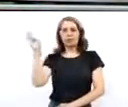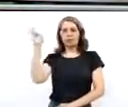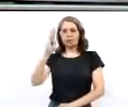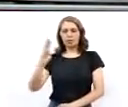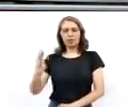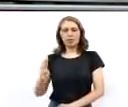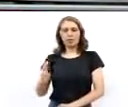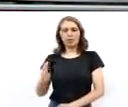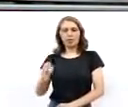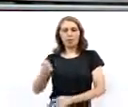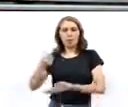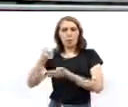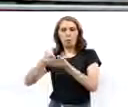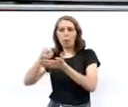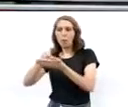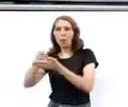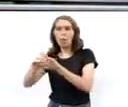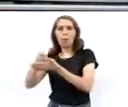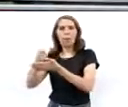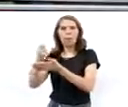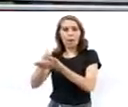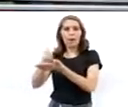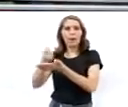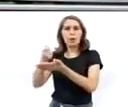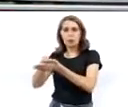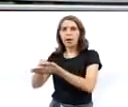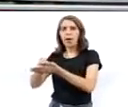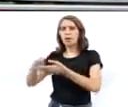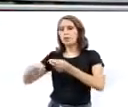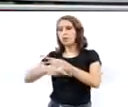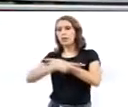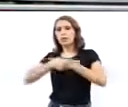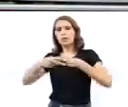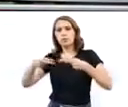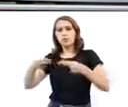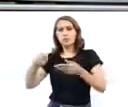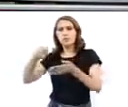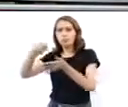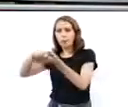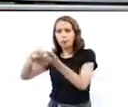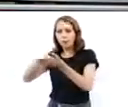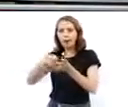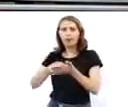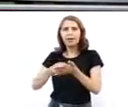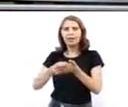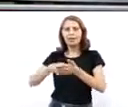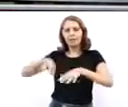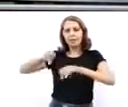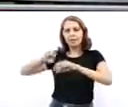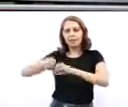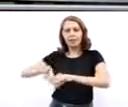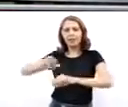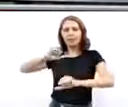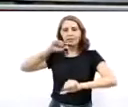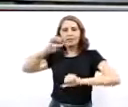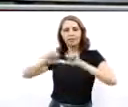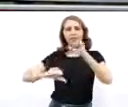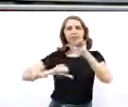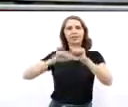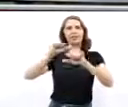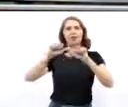seus impostos religiosamente. Então é interessante que esses impostos, eles sejam transformados, eles